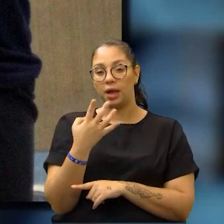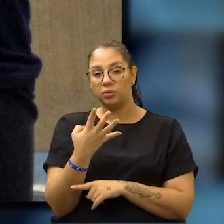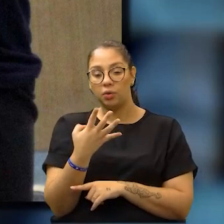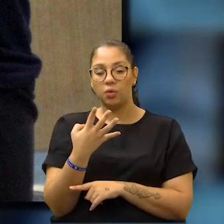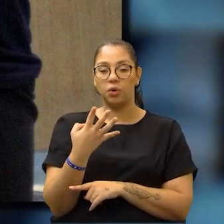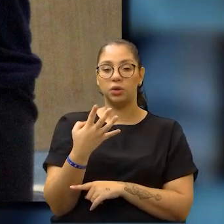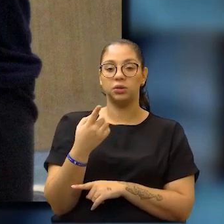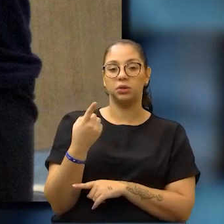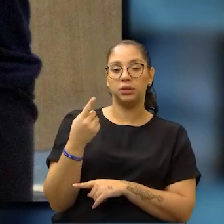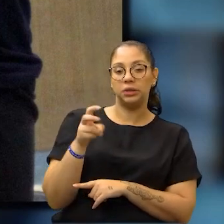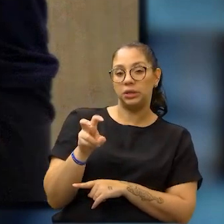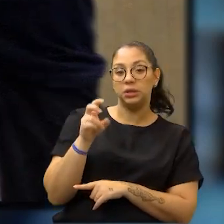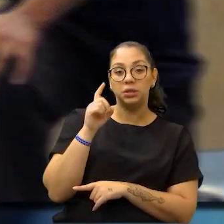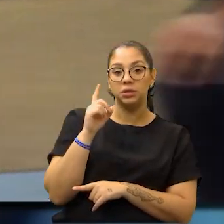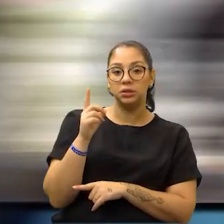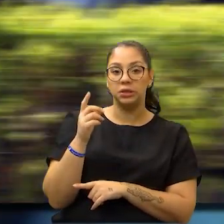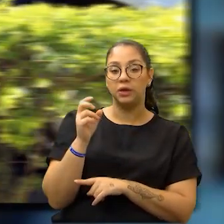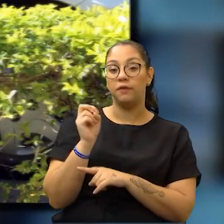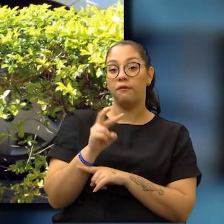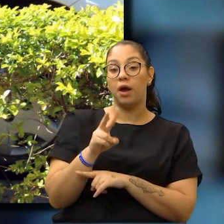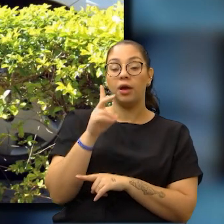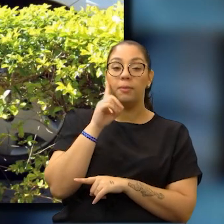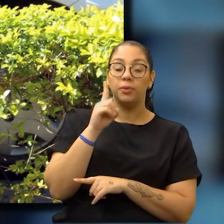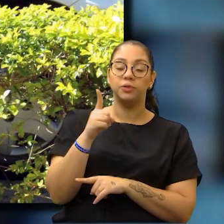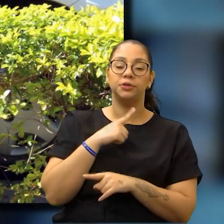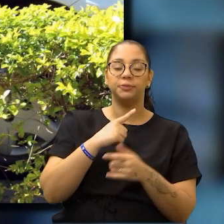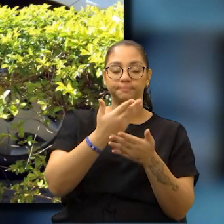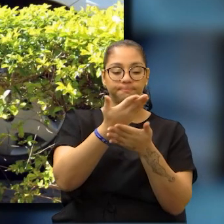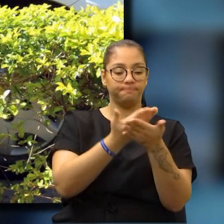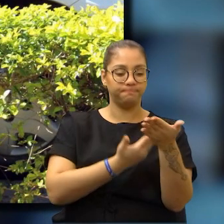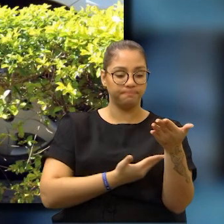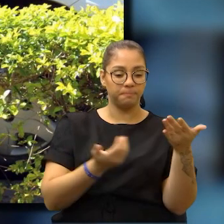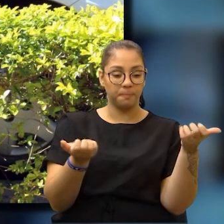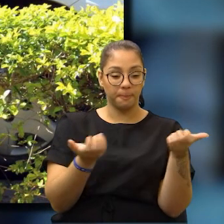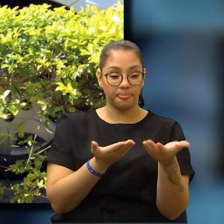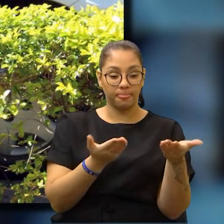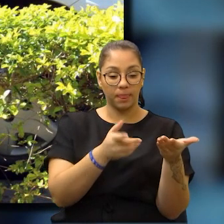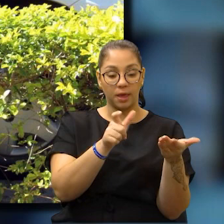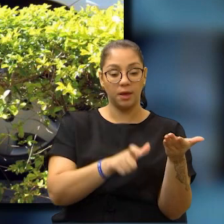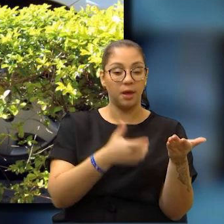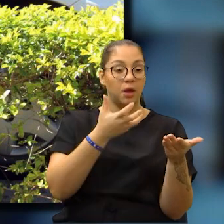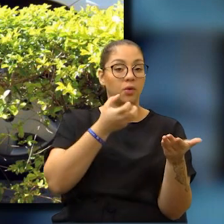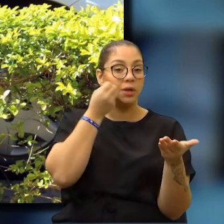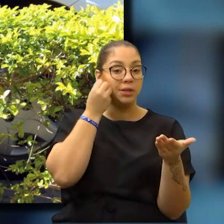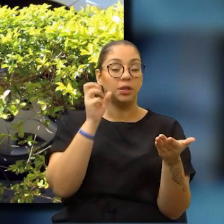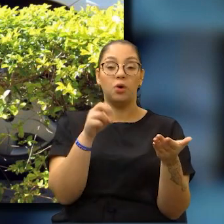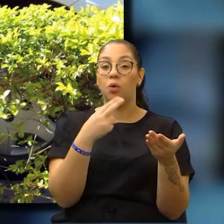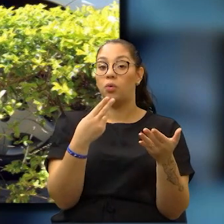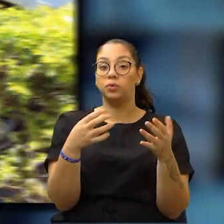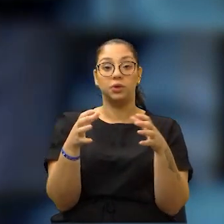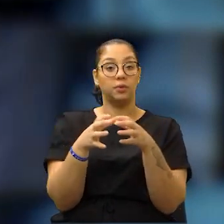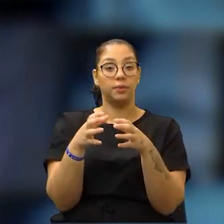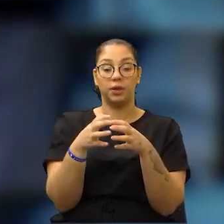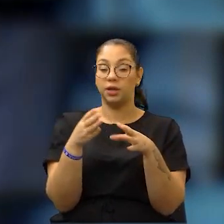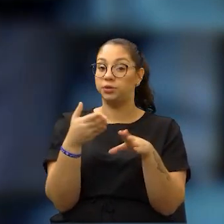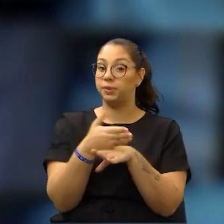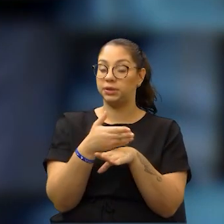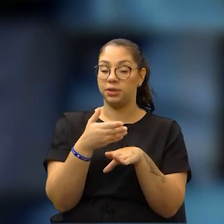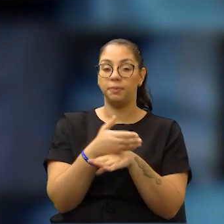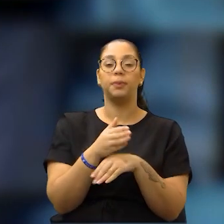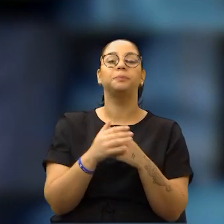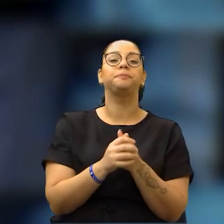as vagas, geralmente 14 a 15 por dia, então a gente checa com a atualização do currículo do acolhido ou